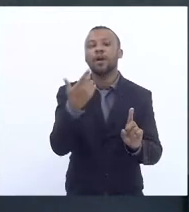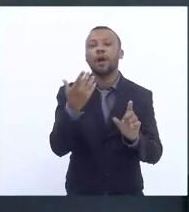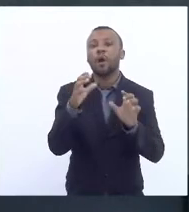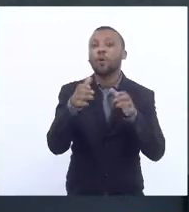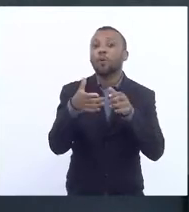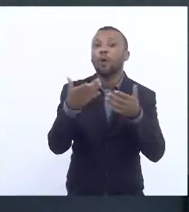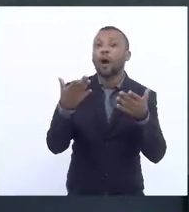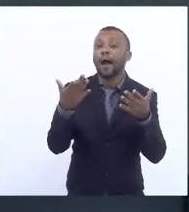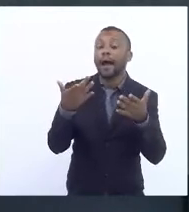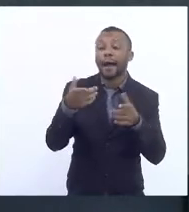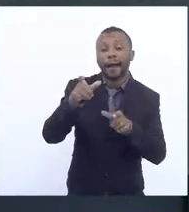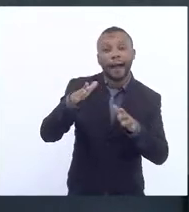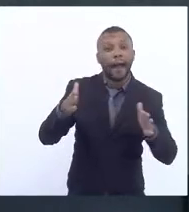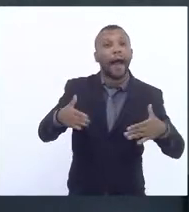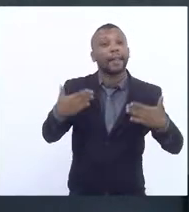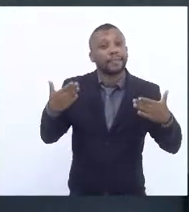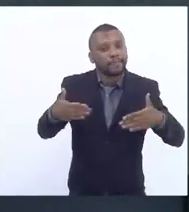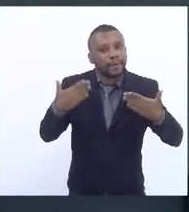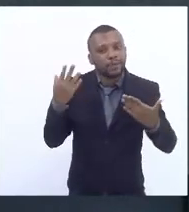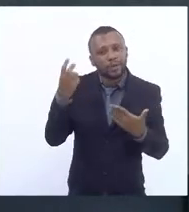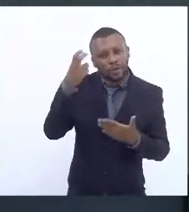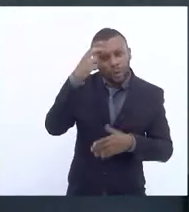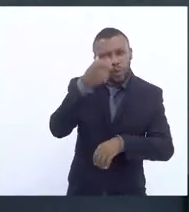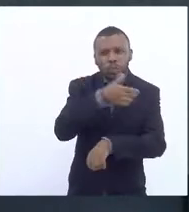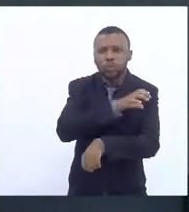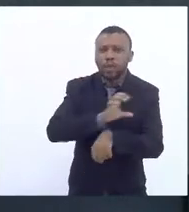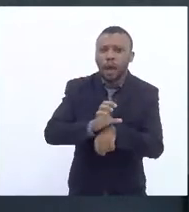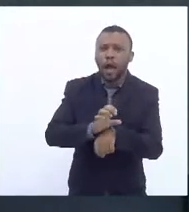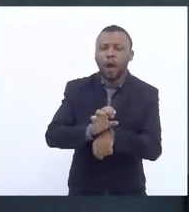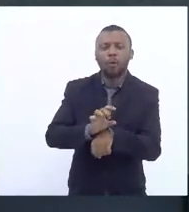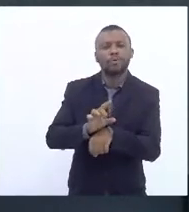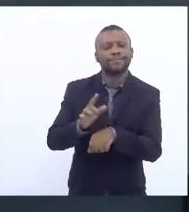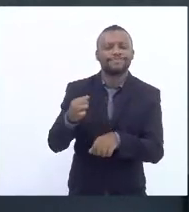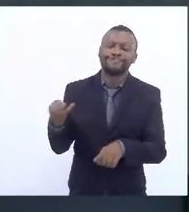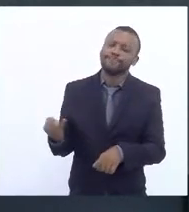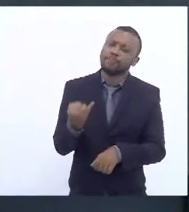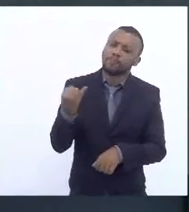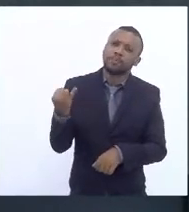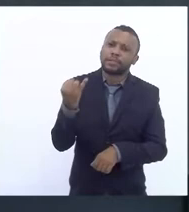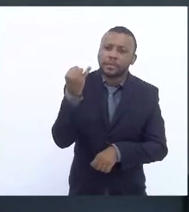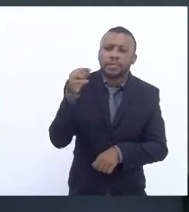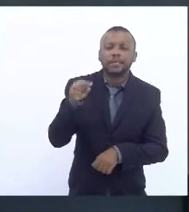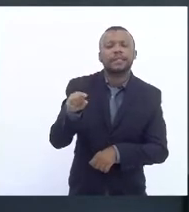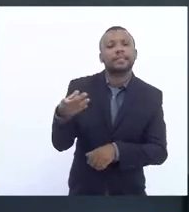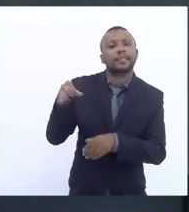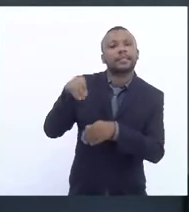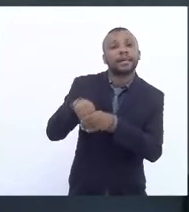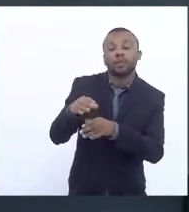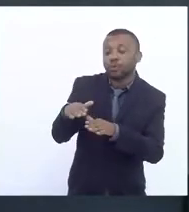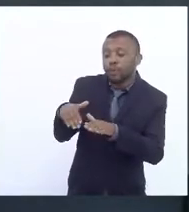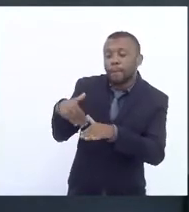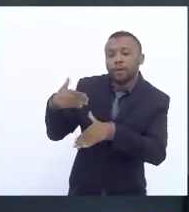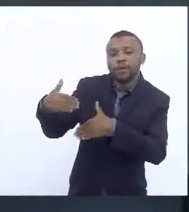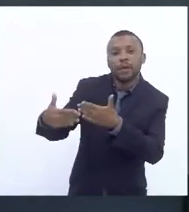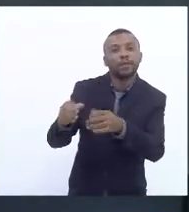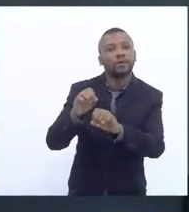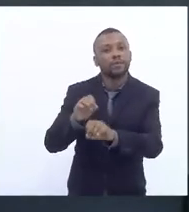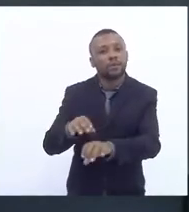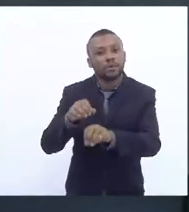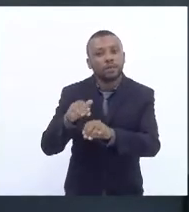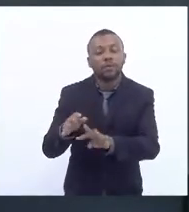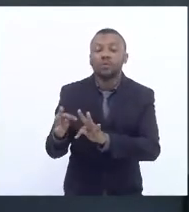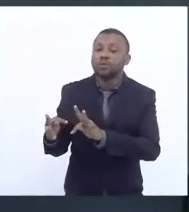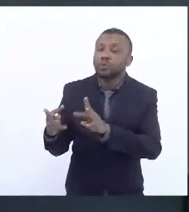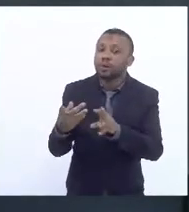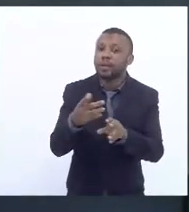animadores culturais de importância fundamental no processo de educação de toda